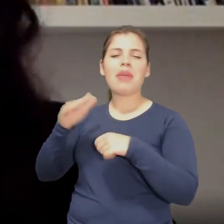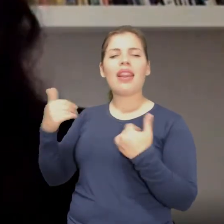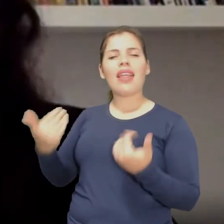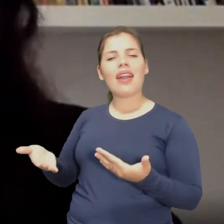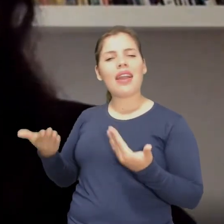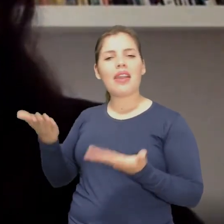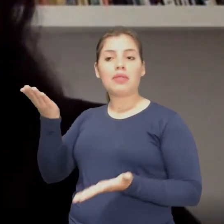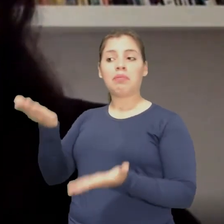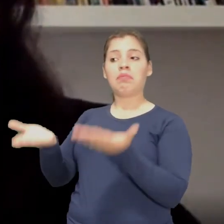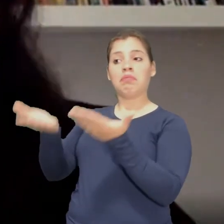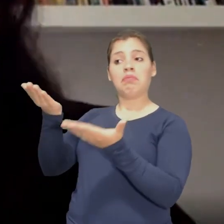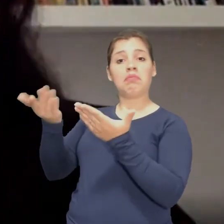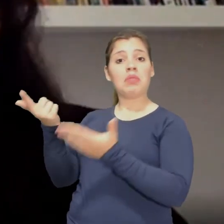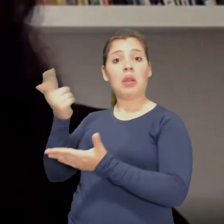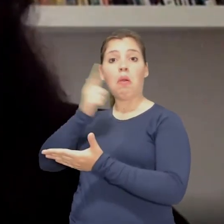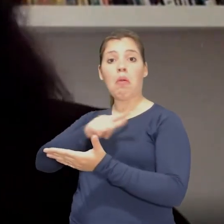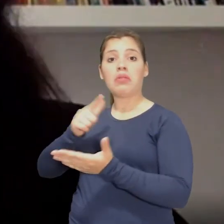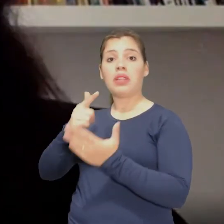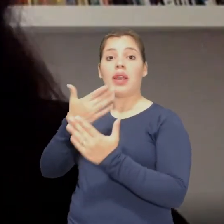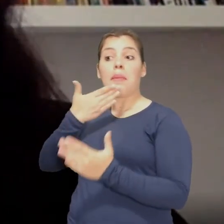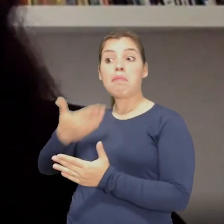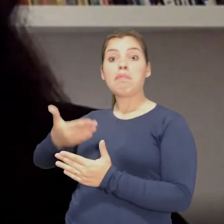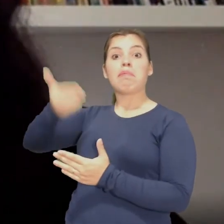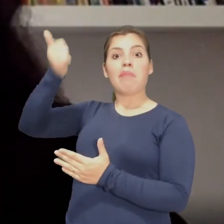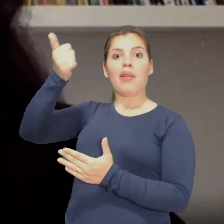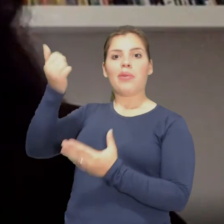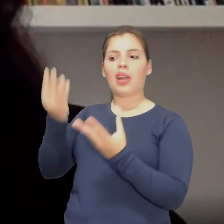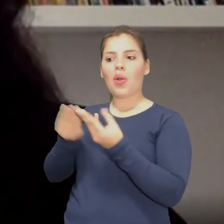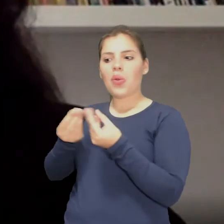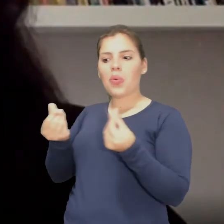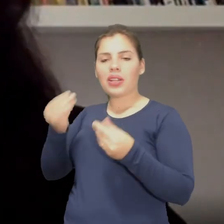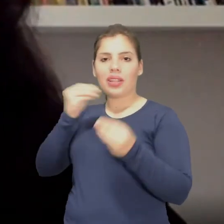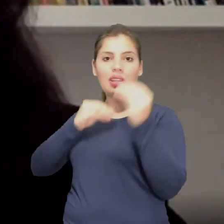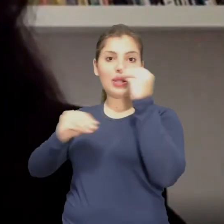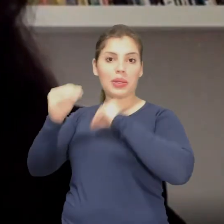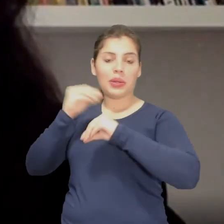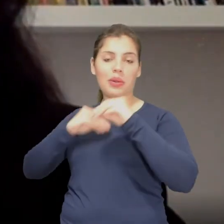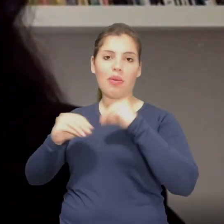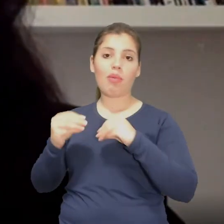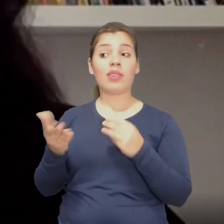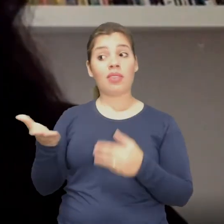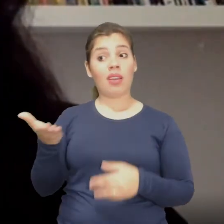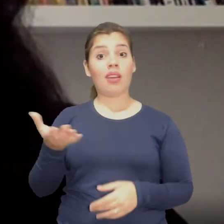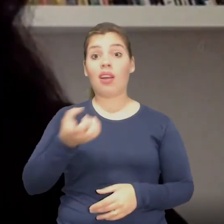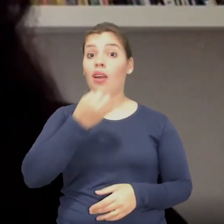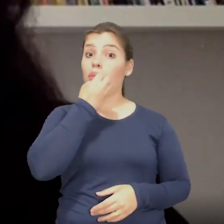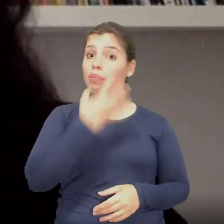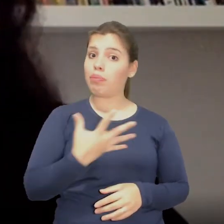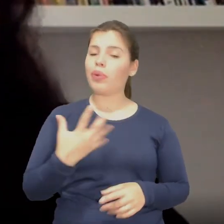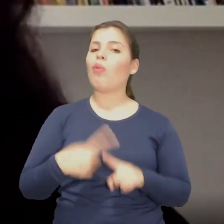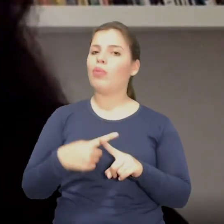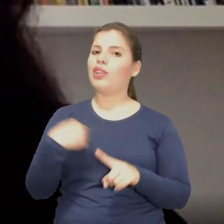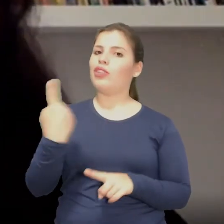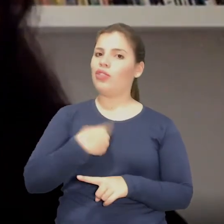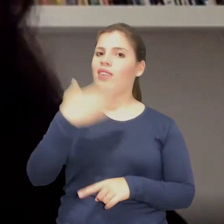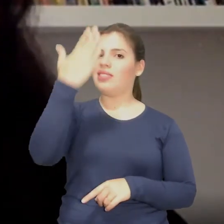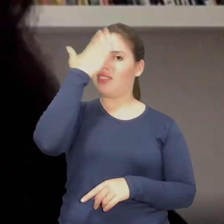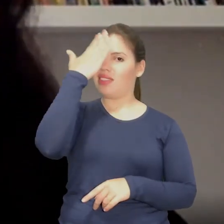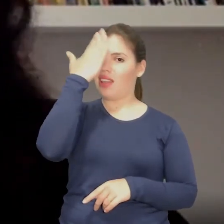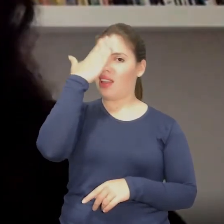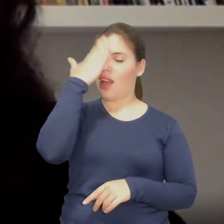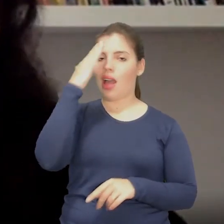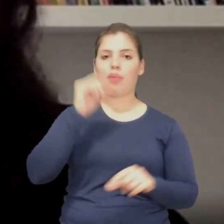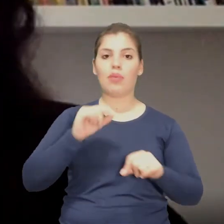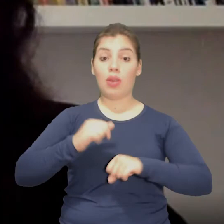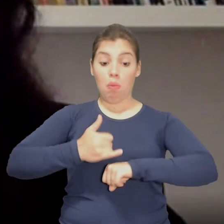mais leve, eu acho que estão conseguindo melhorar o padrão alimentar e ficarem mais saudáveis. O que é muito desejável, já que a